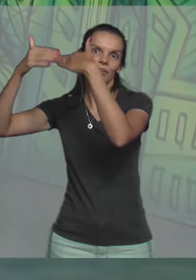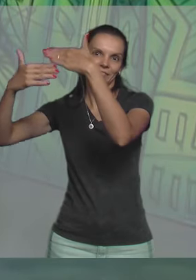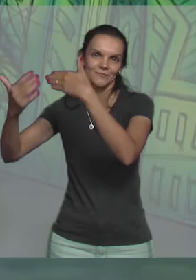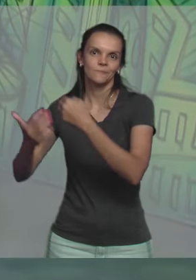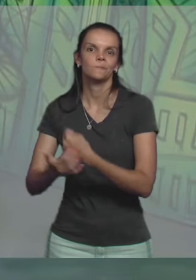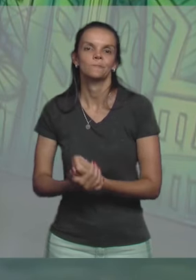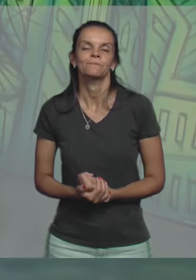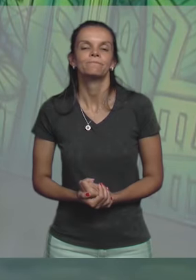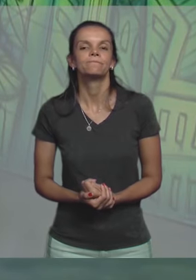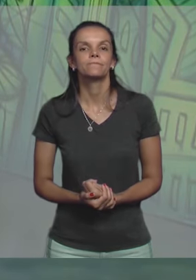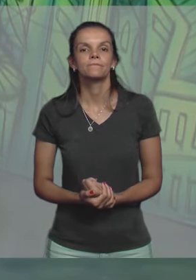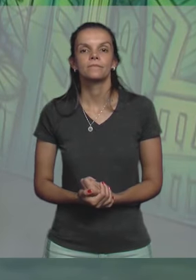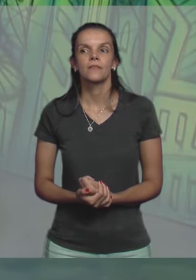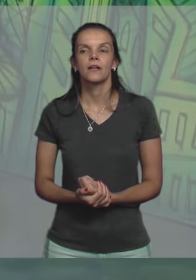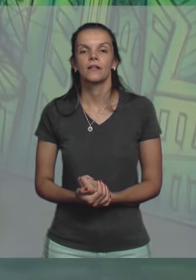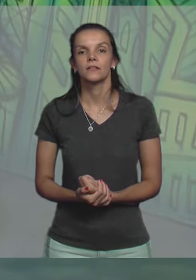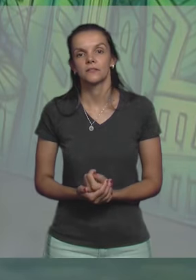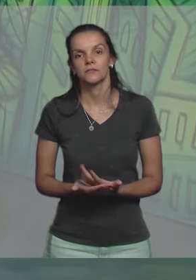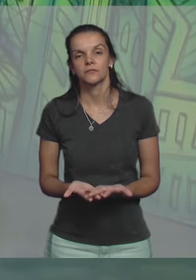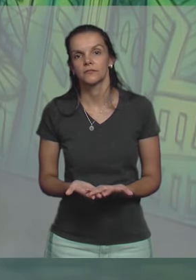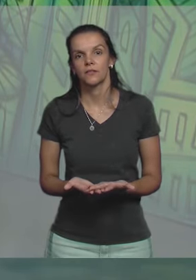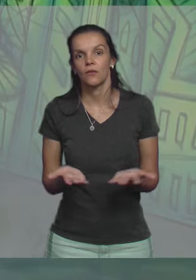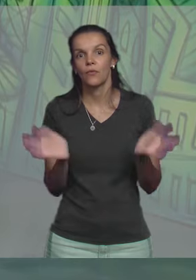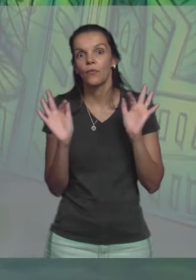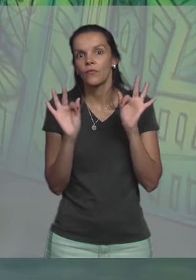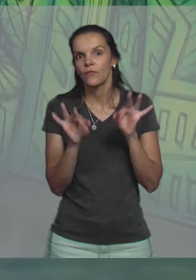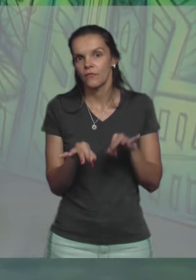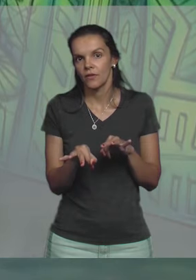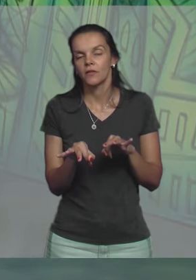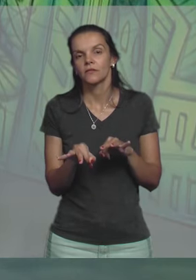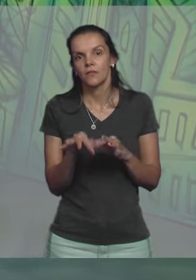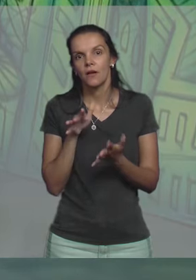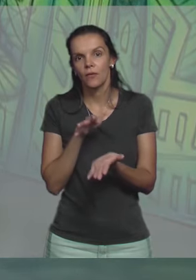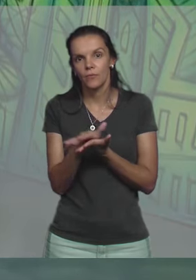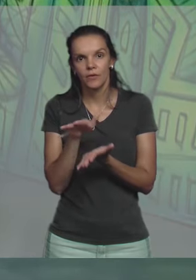fim da fabricação, né, e de uso de veículos